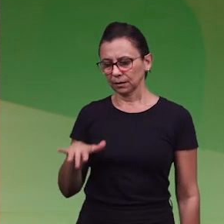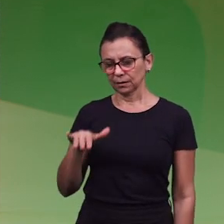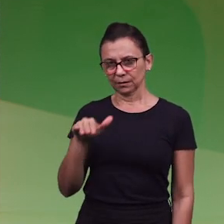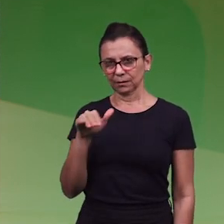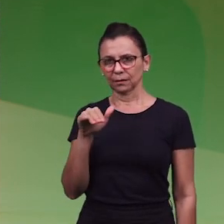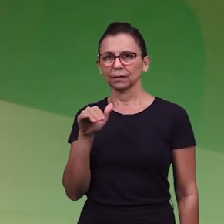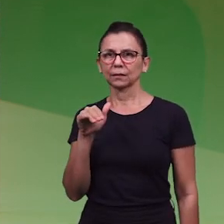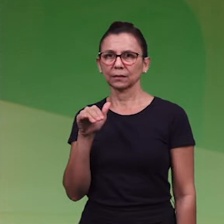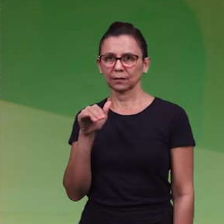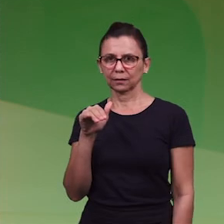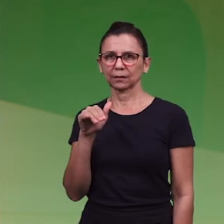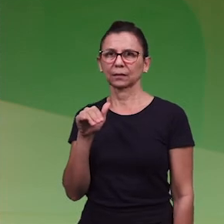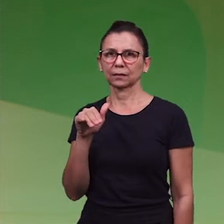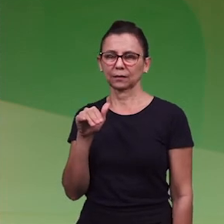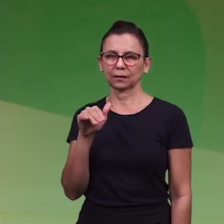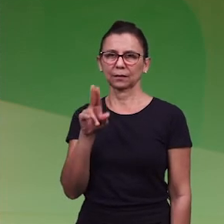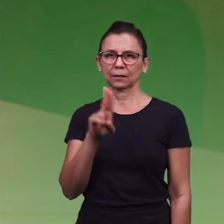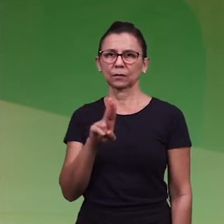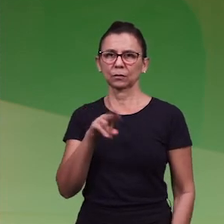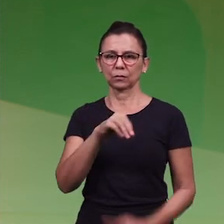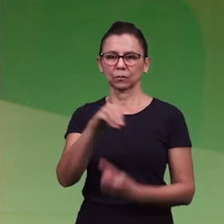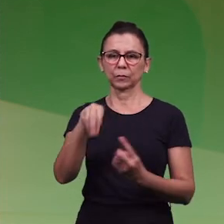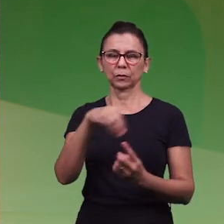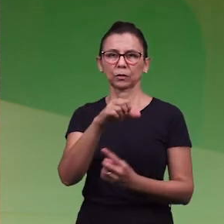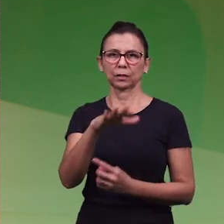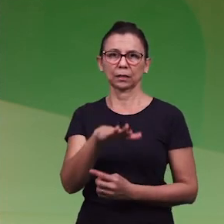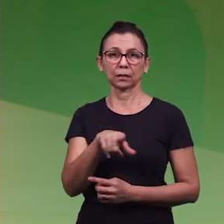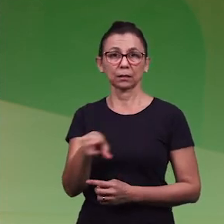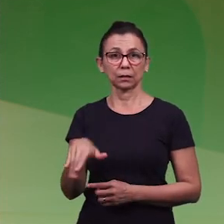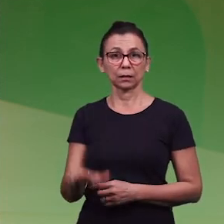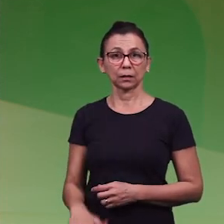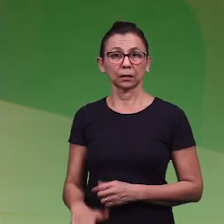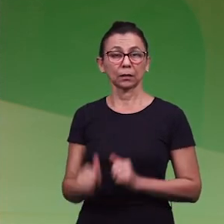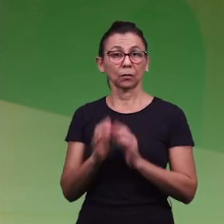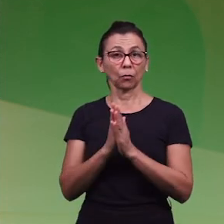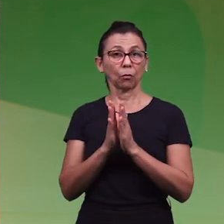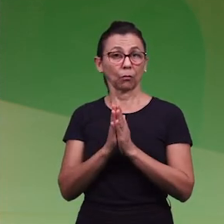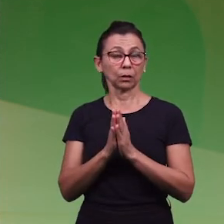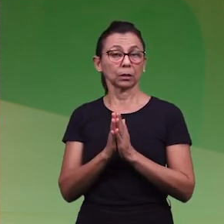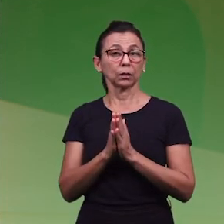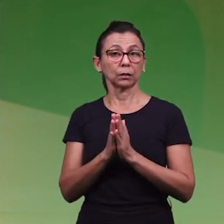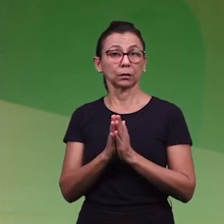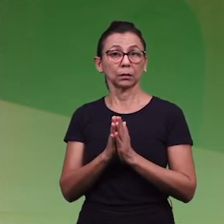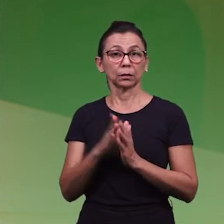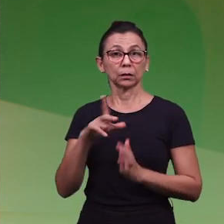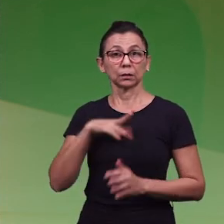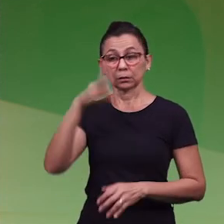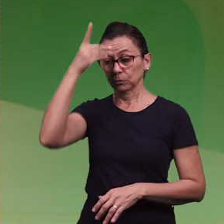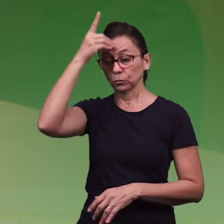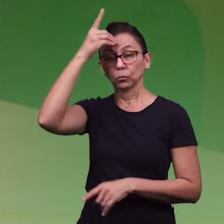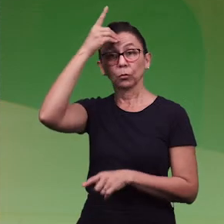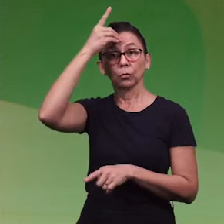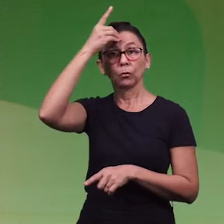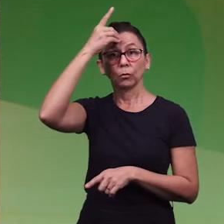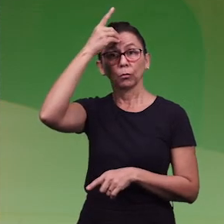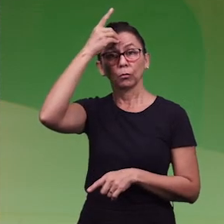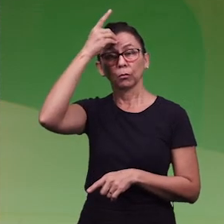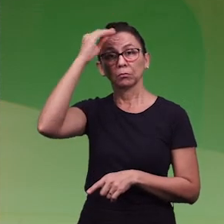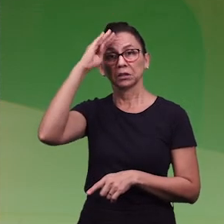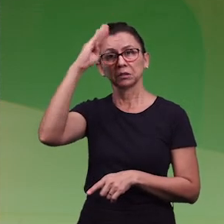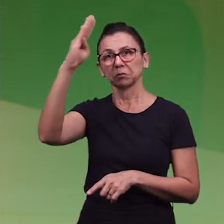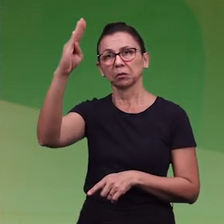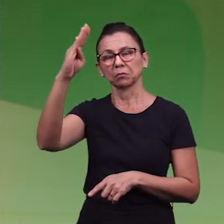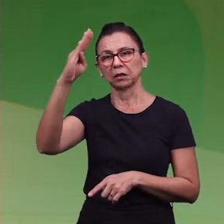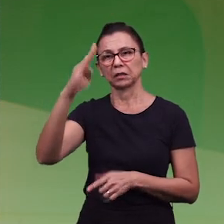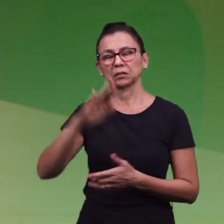do Senhor, porque elas usam esses recursos. Nós temos crianças que oram, nós temos crianças que têm dons espirituais, especialmente crianças